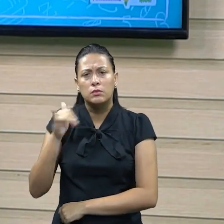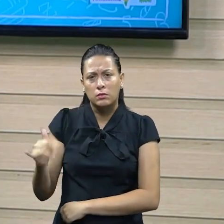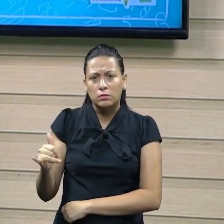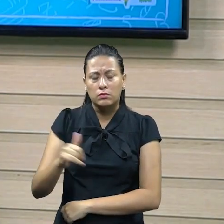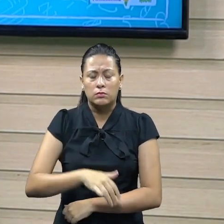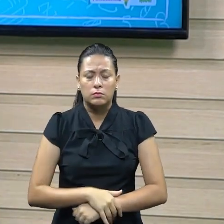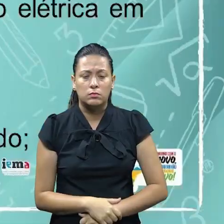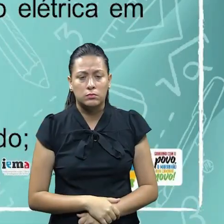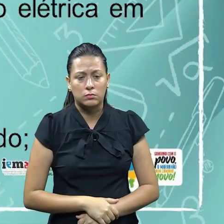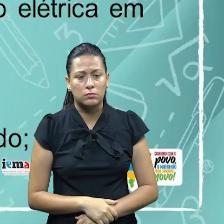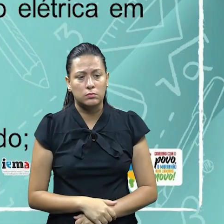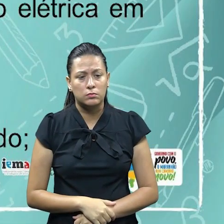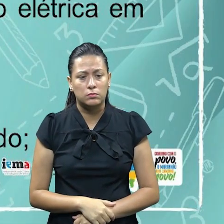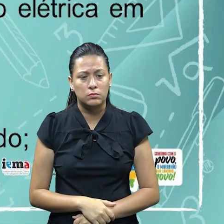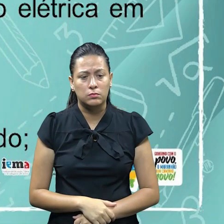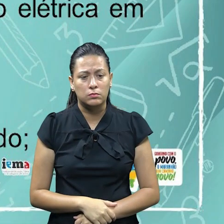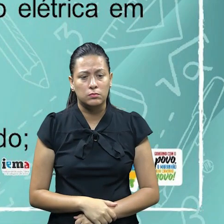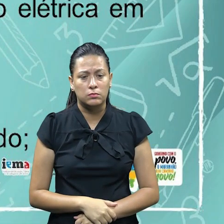seu funcionamento.